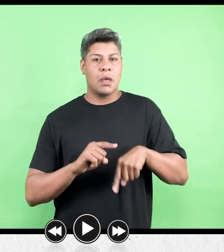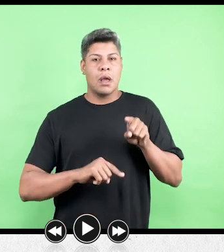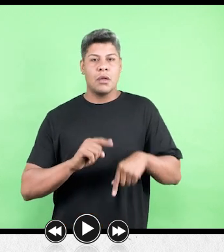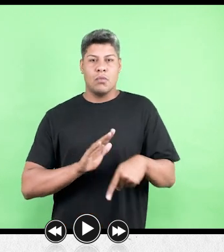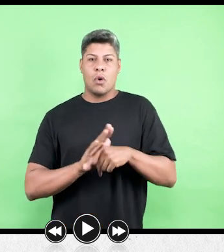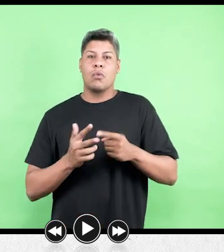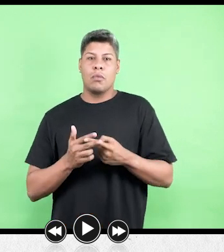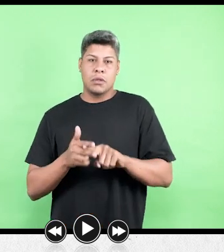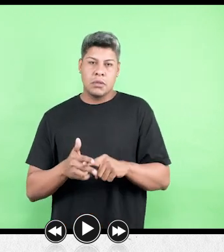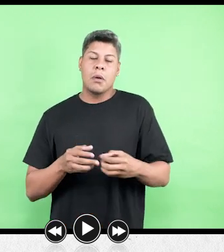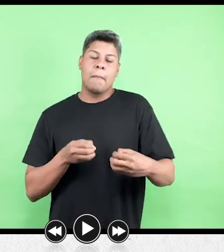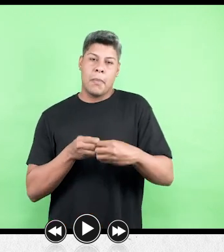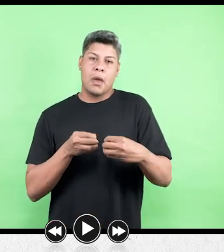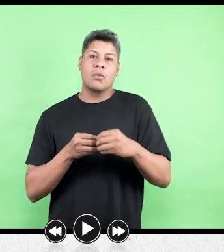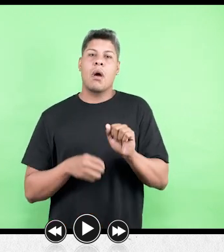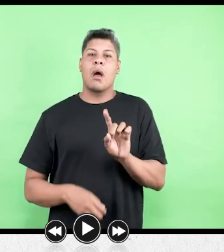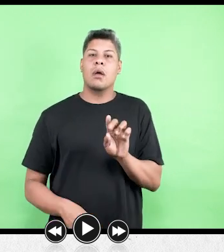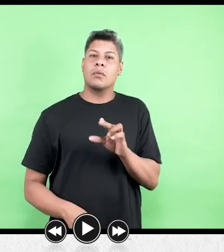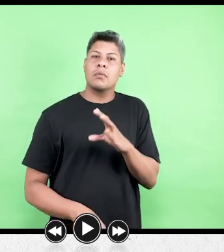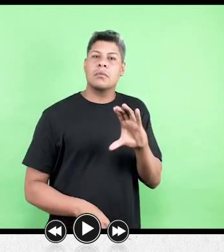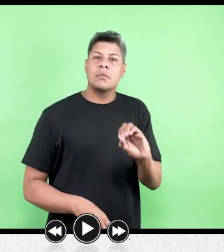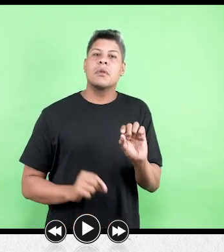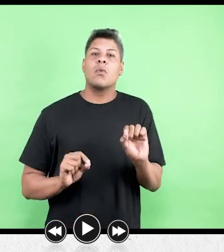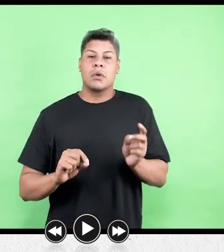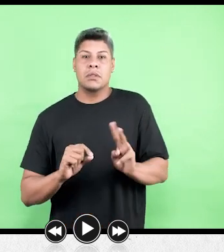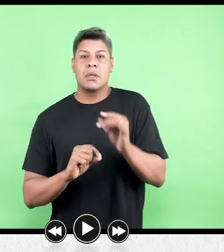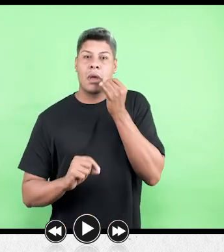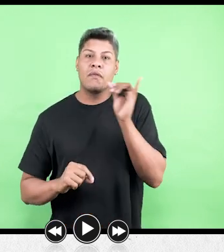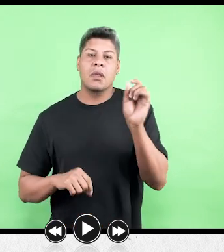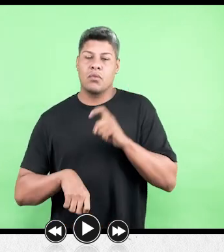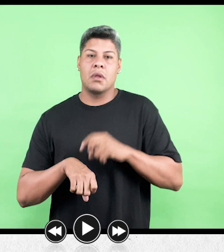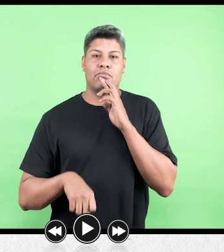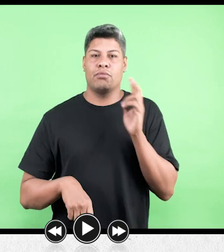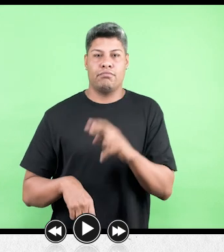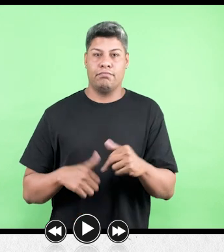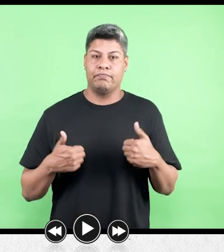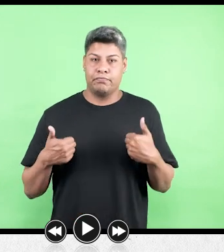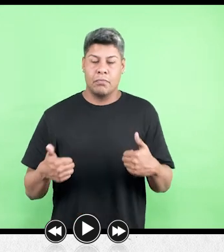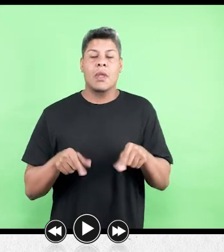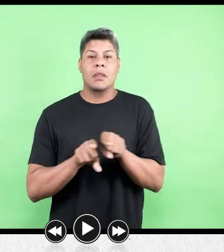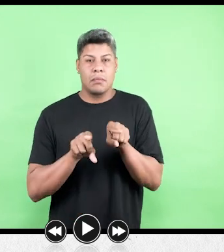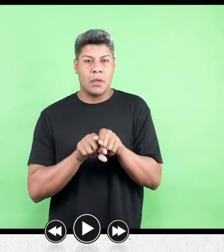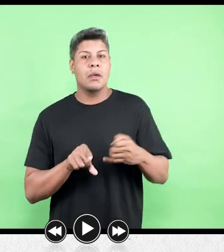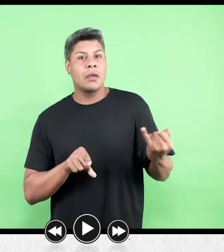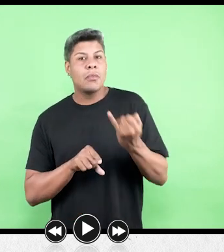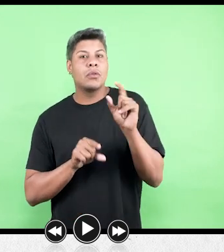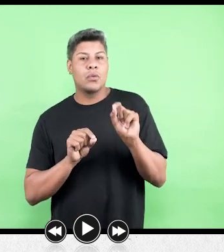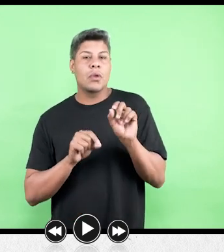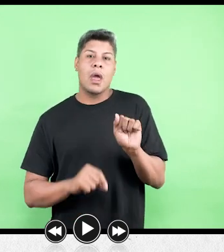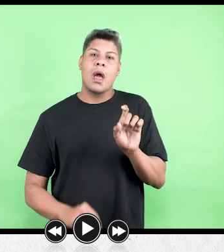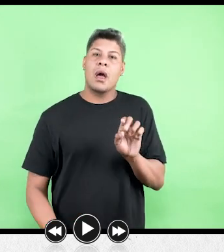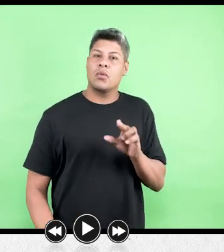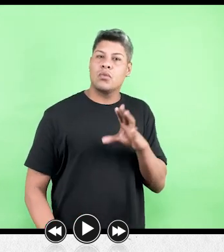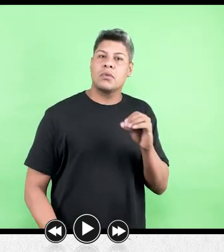para manutenção que esteja próximo aí da adução, para sempre minimizar o tempo de resposta. Também é importante, né, na adução, a gente já